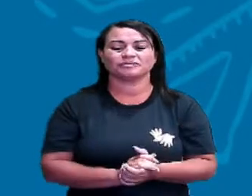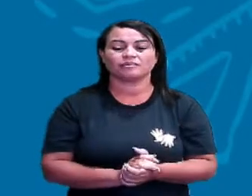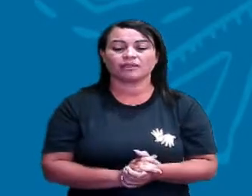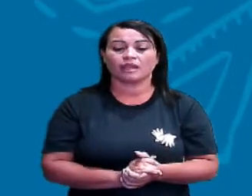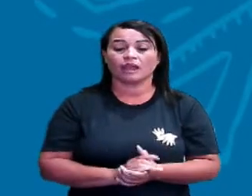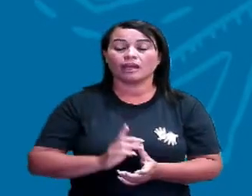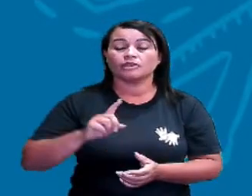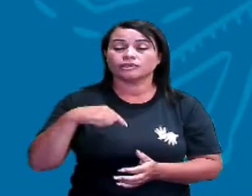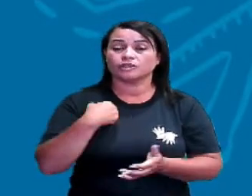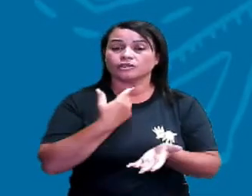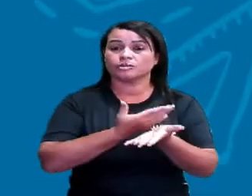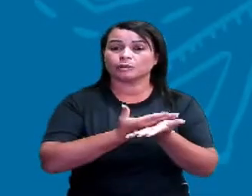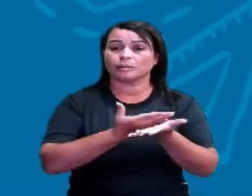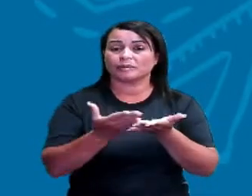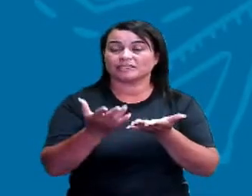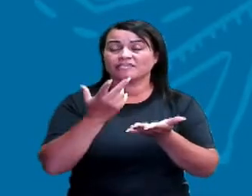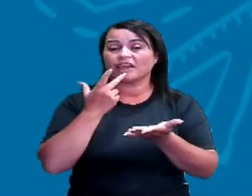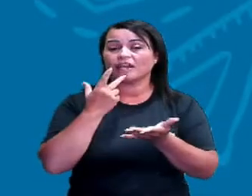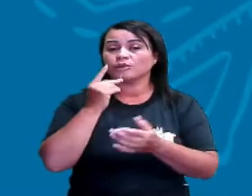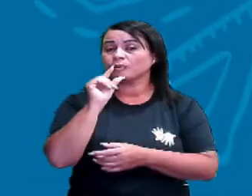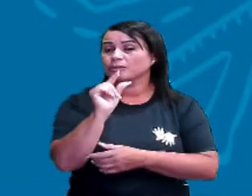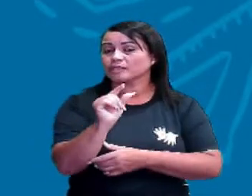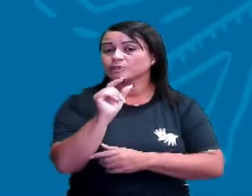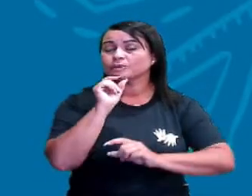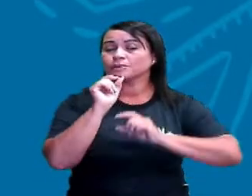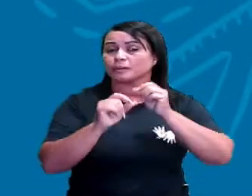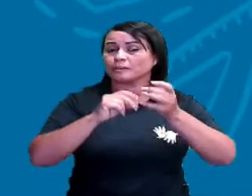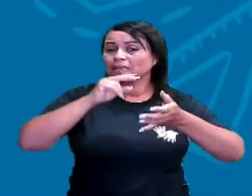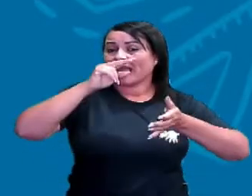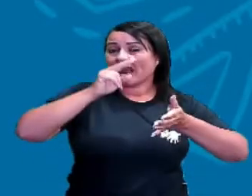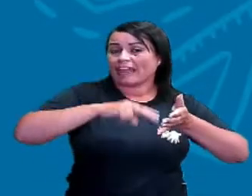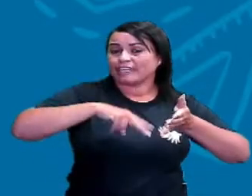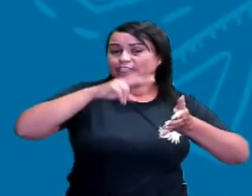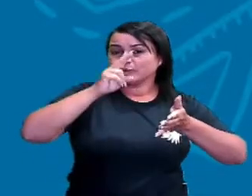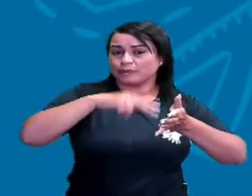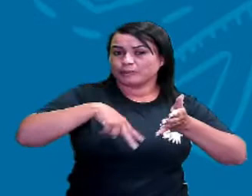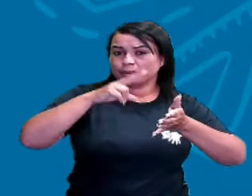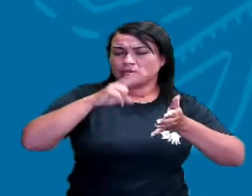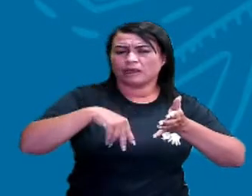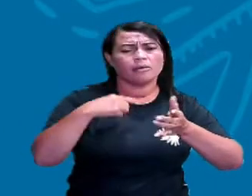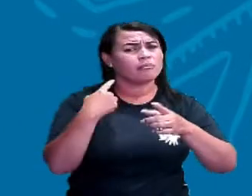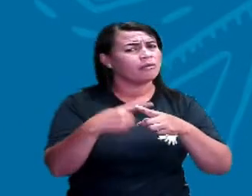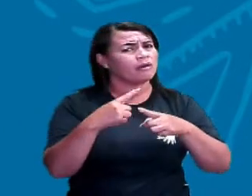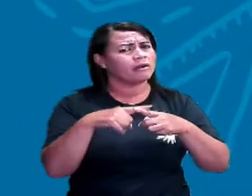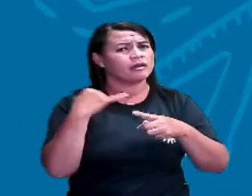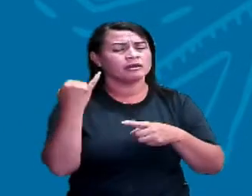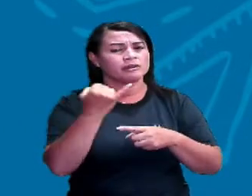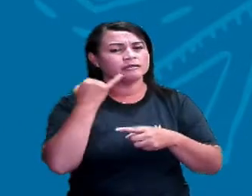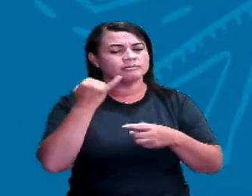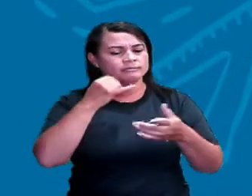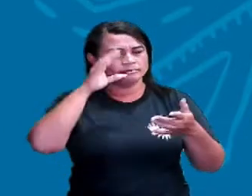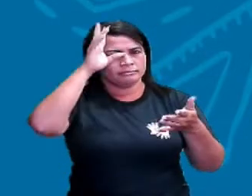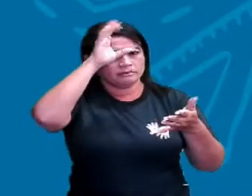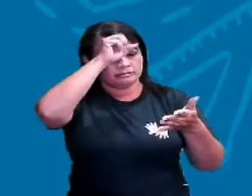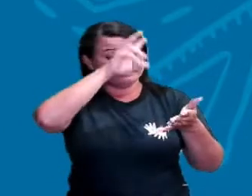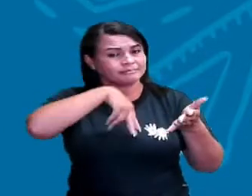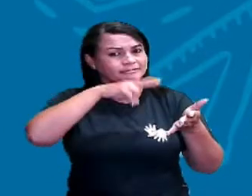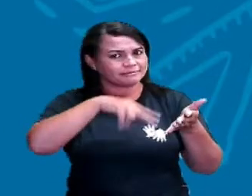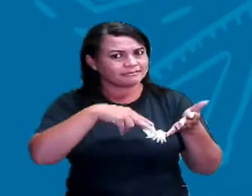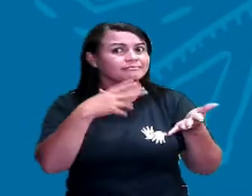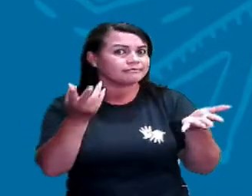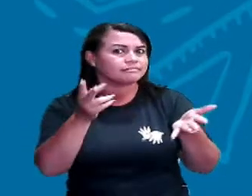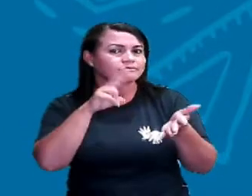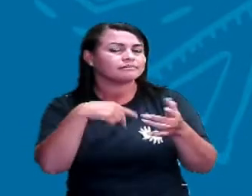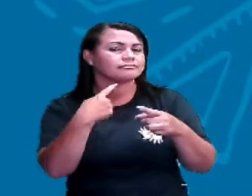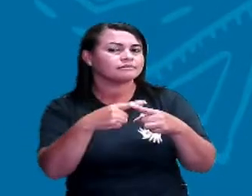Nós vamos começar falando um pouquinho sobre leitura. Por que é tão importante a gente ler? A